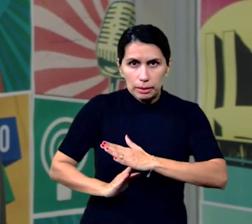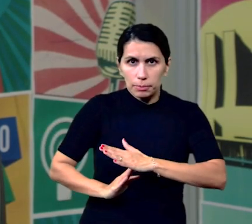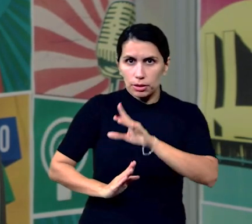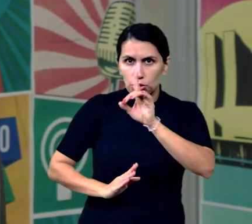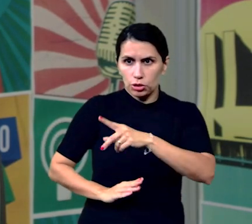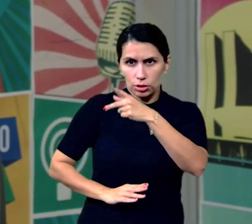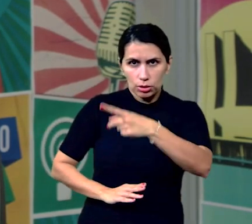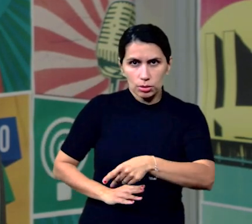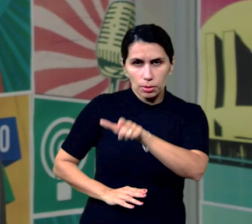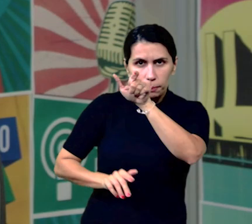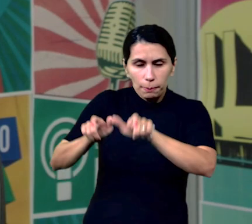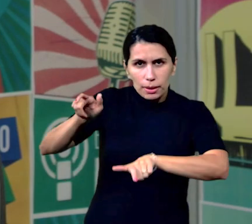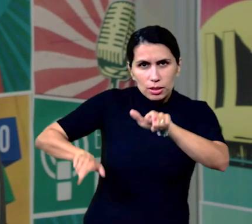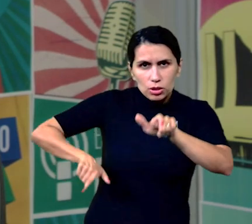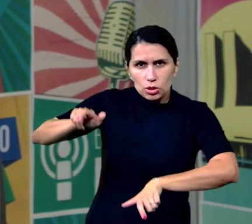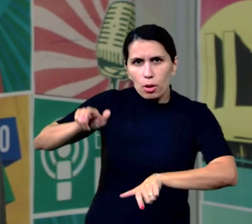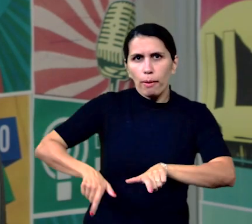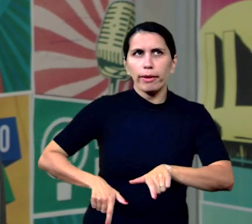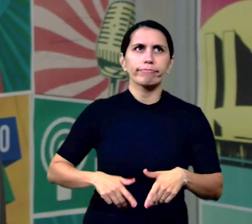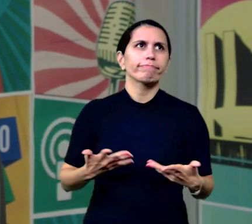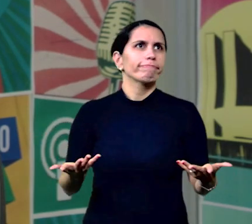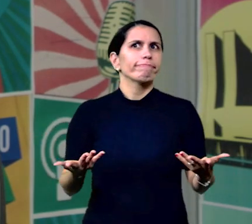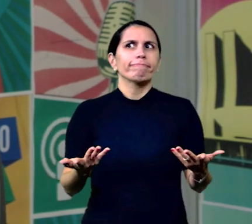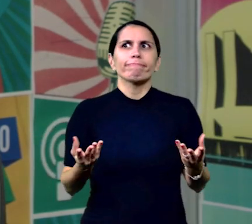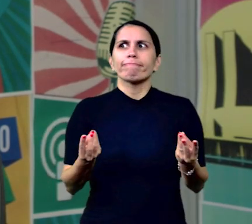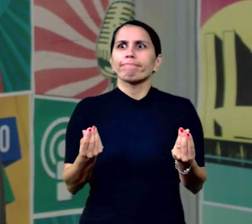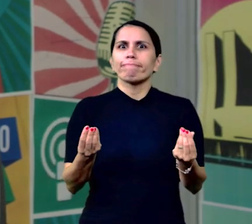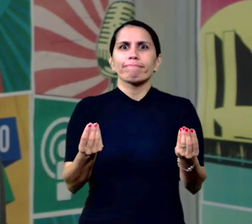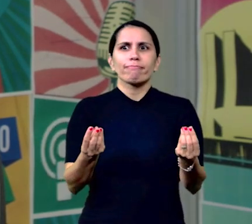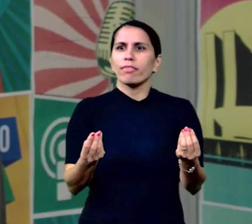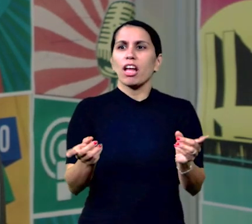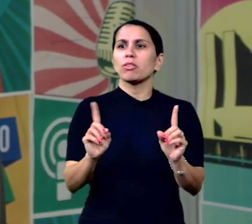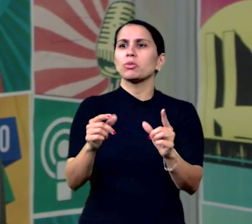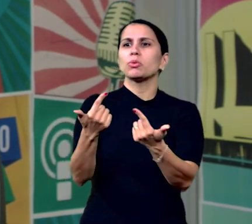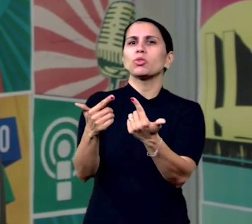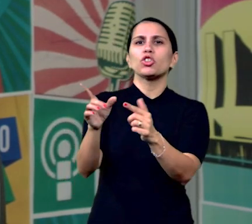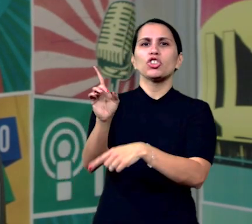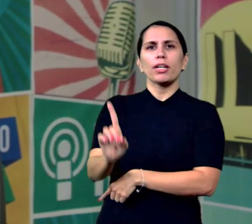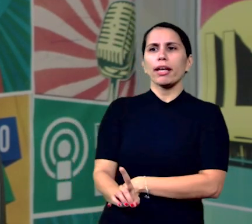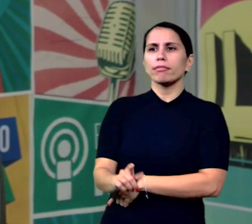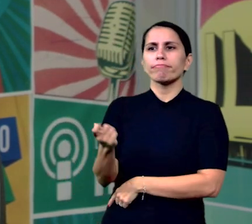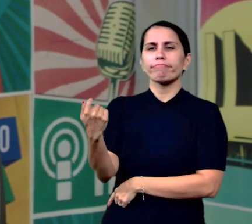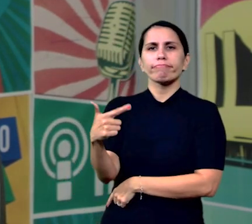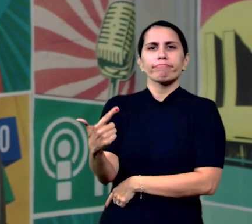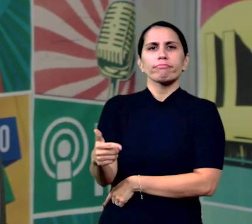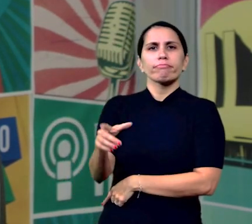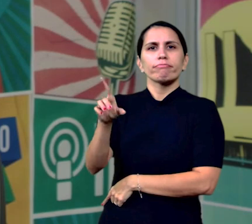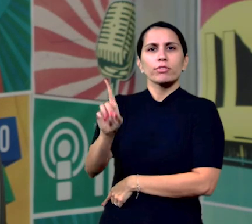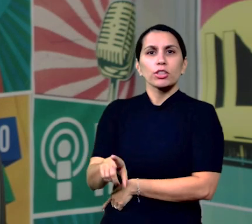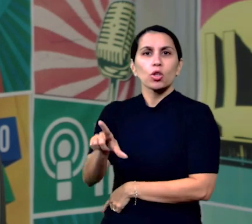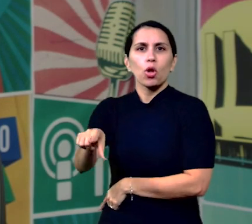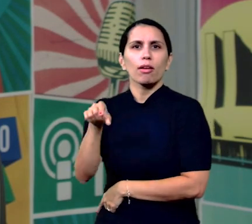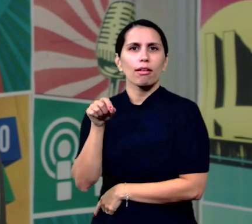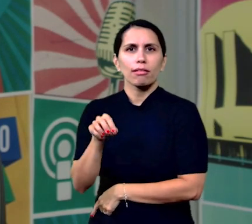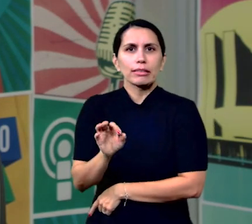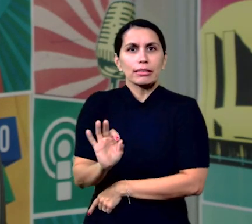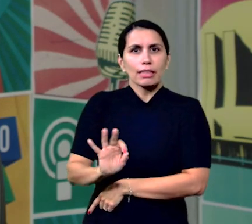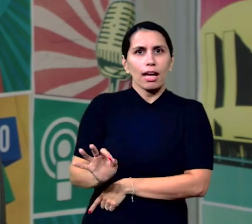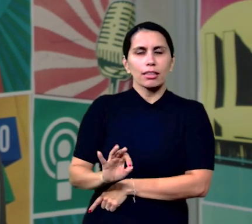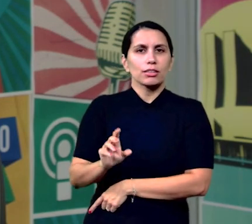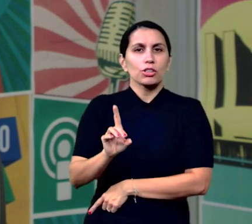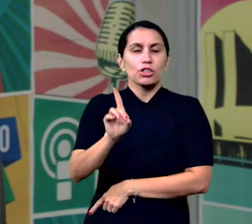outro que ele não é bem-vindo, né, que ele não é sujeito de direito, que ele não tem direito à sua escolha, né, que ele não tem direito, né,